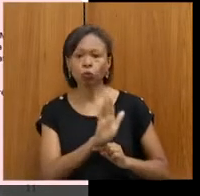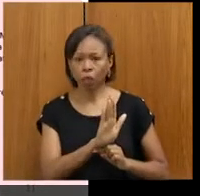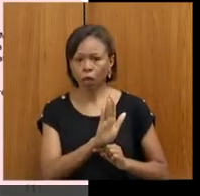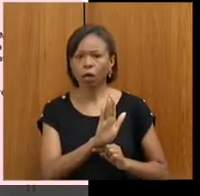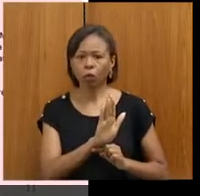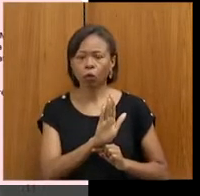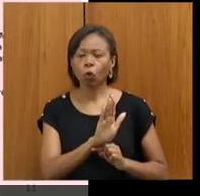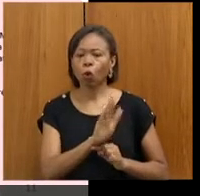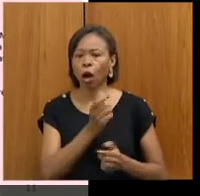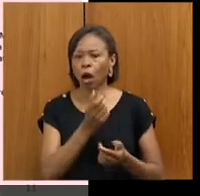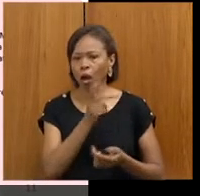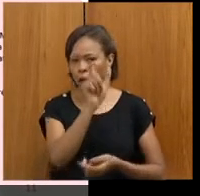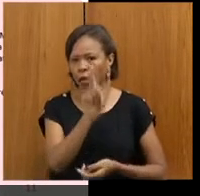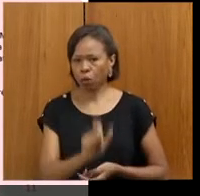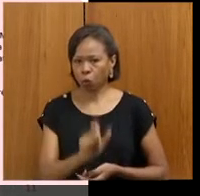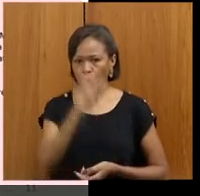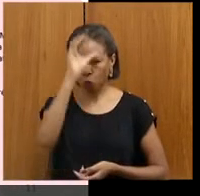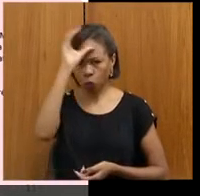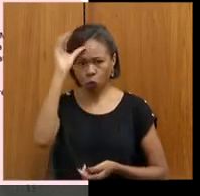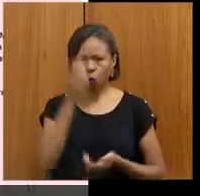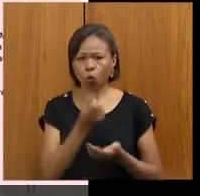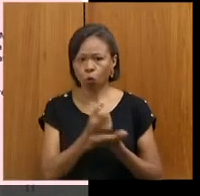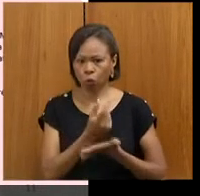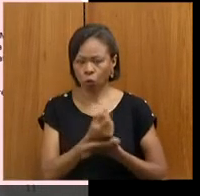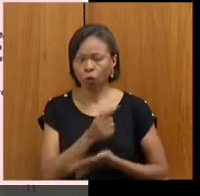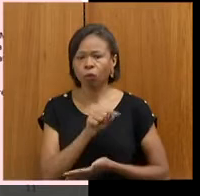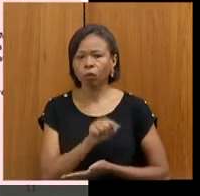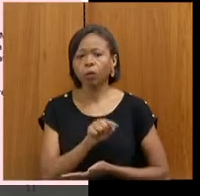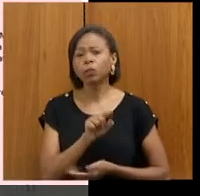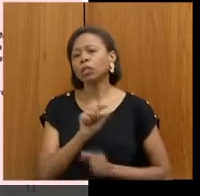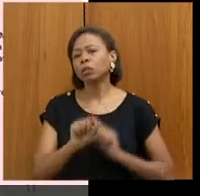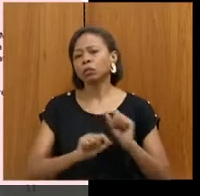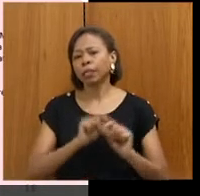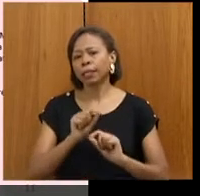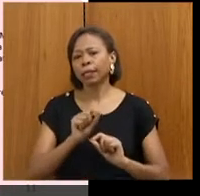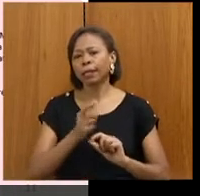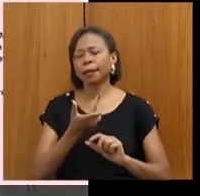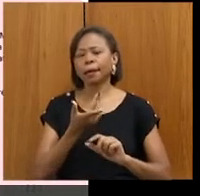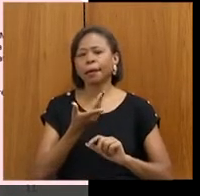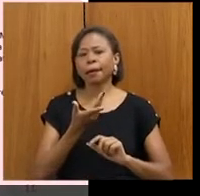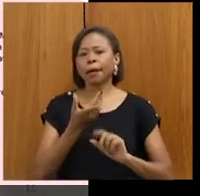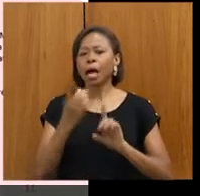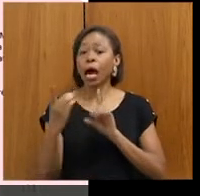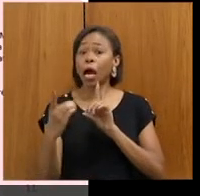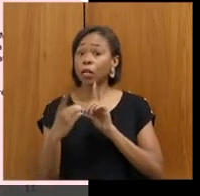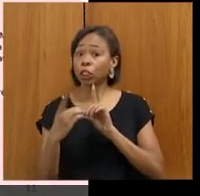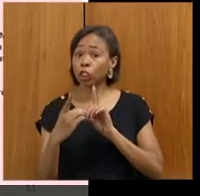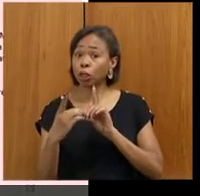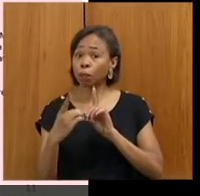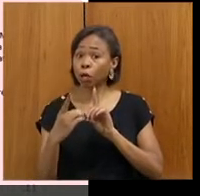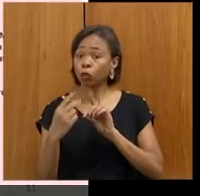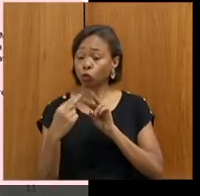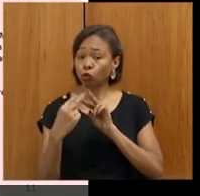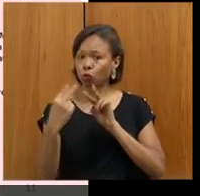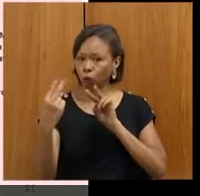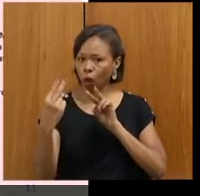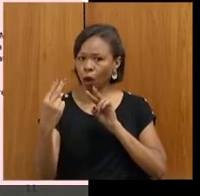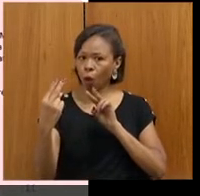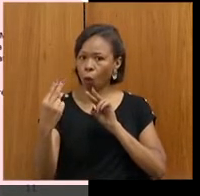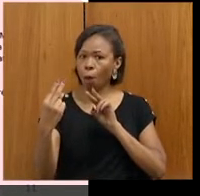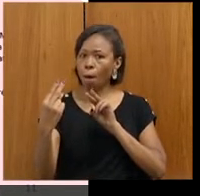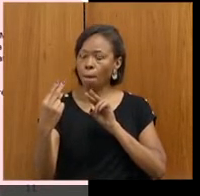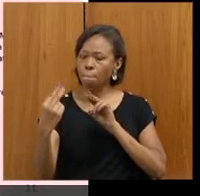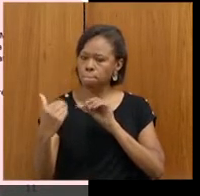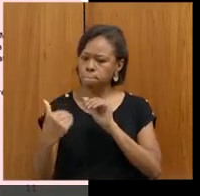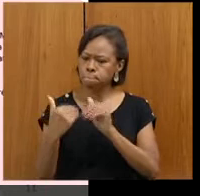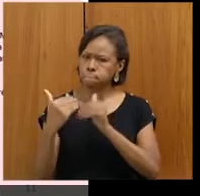seja ele é partindo para o atendimento é aprimorando seu atendimento virtual ou seja para